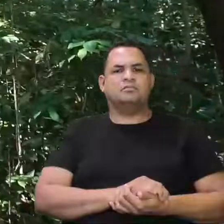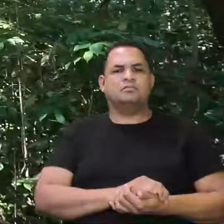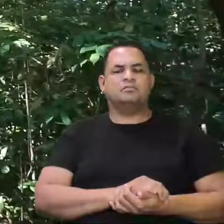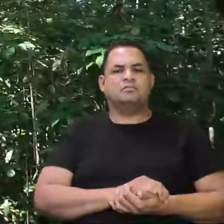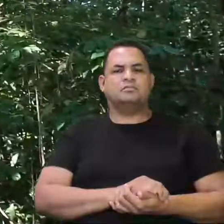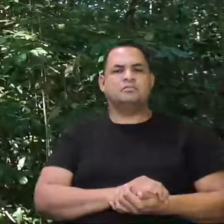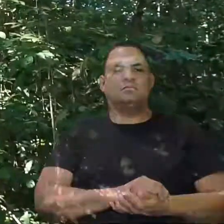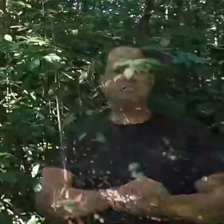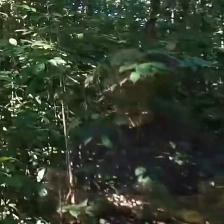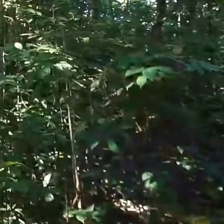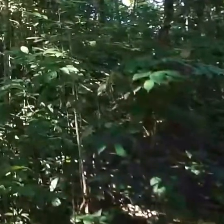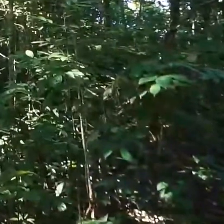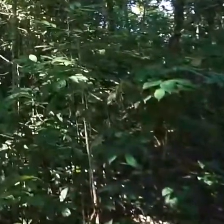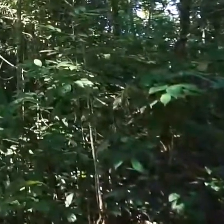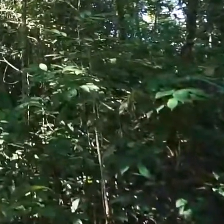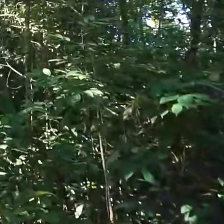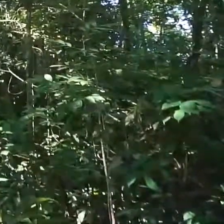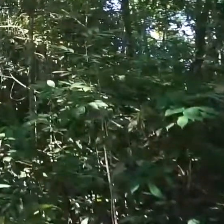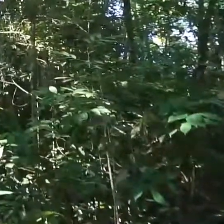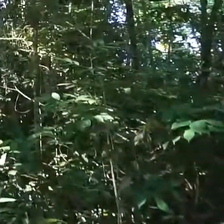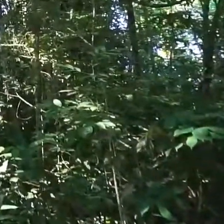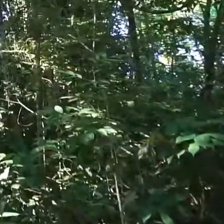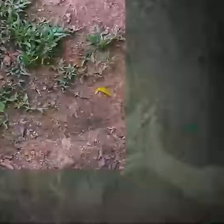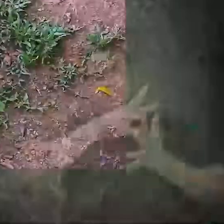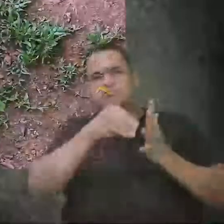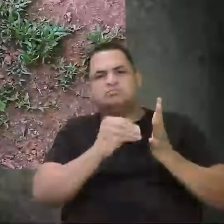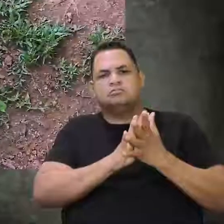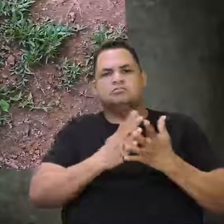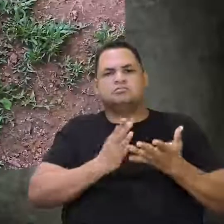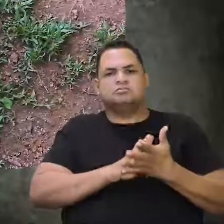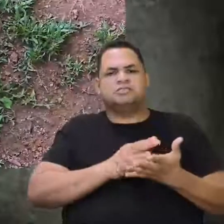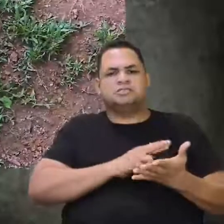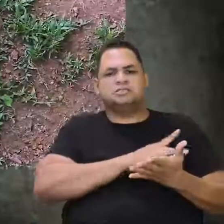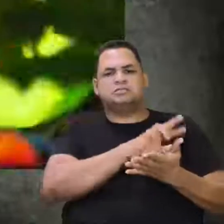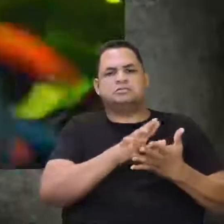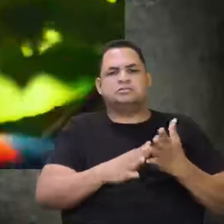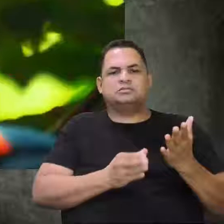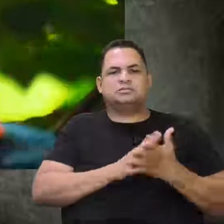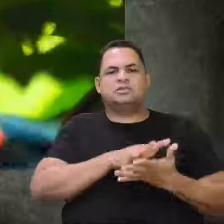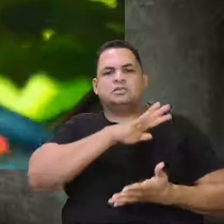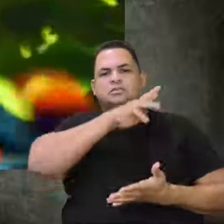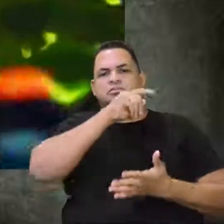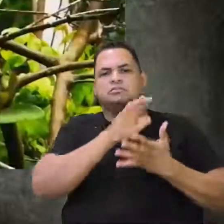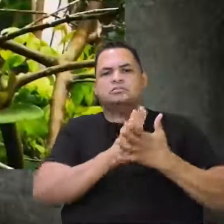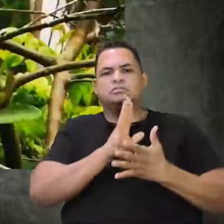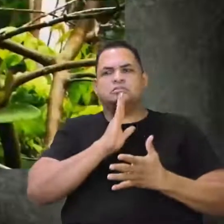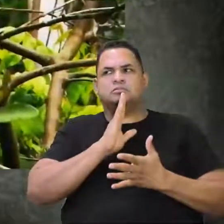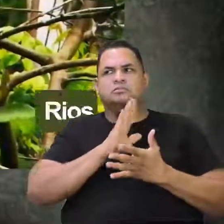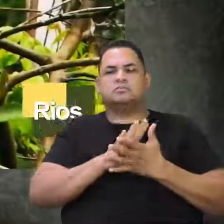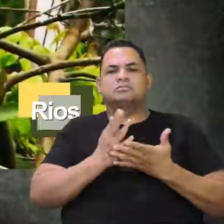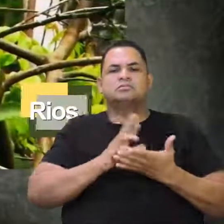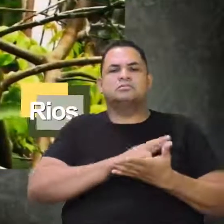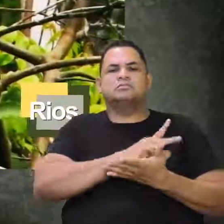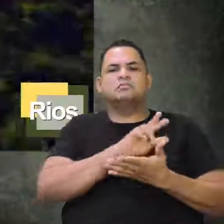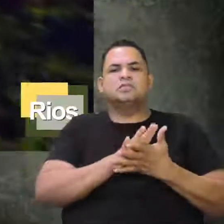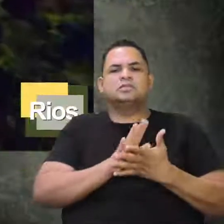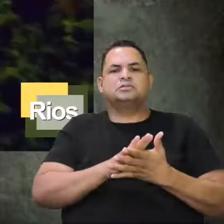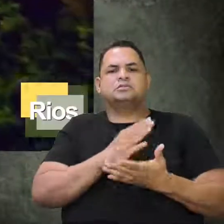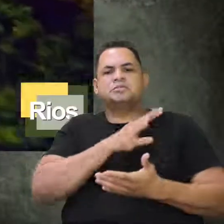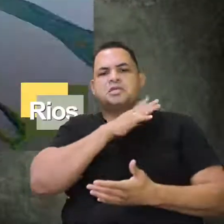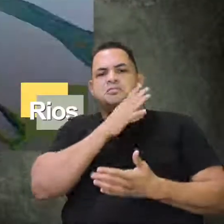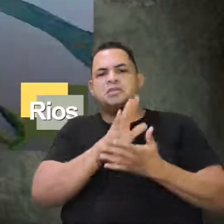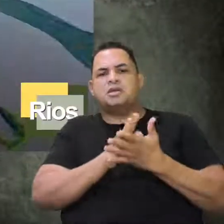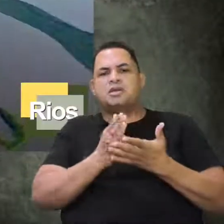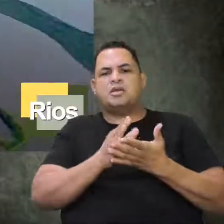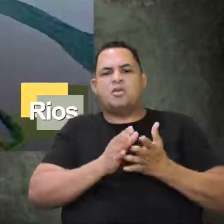A fauna da floresta amazônica tem uma riqueza incalculável, sendo reconhecidas milhares de espécies de animais. Nos rios